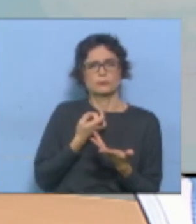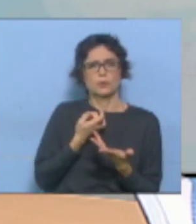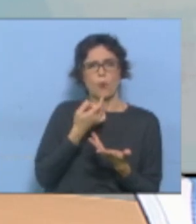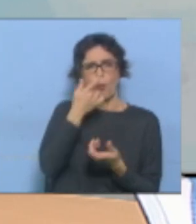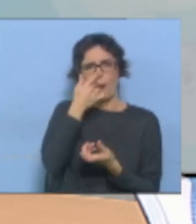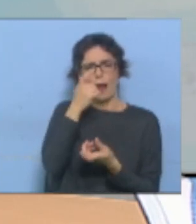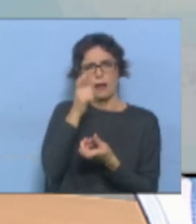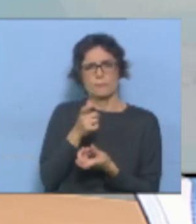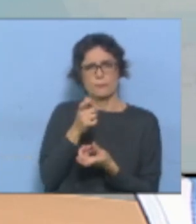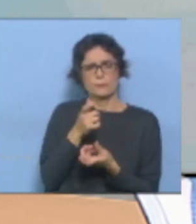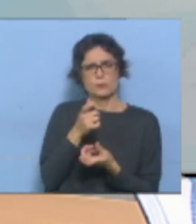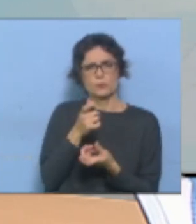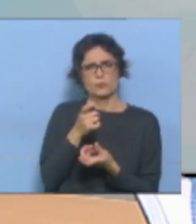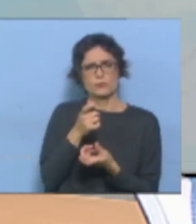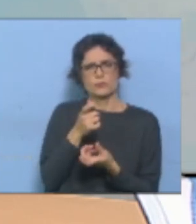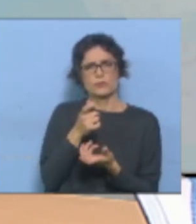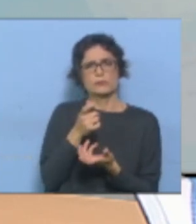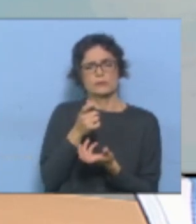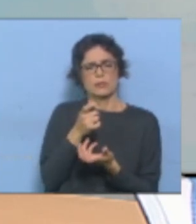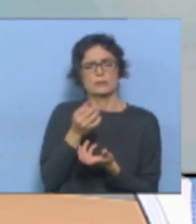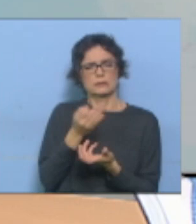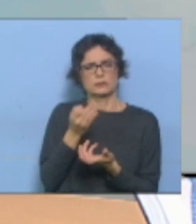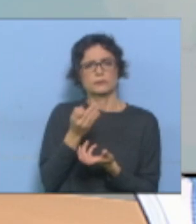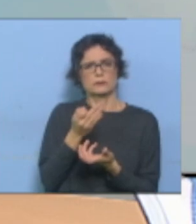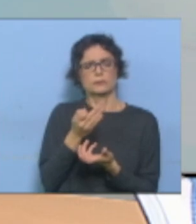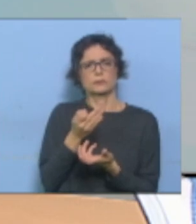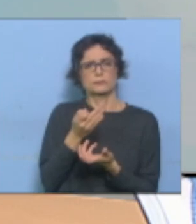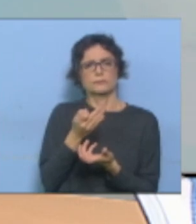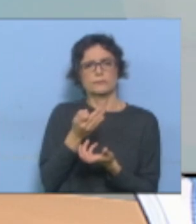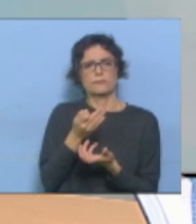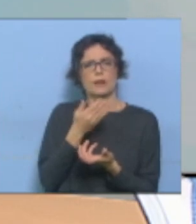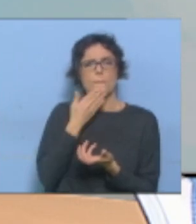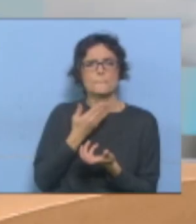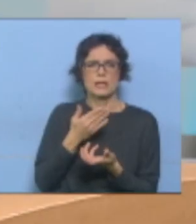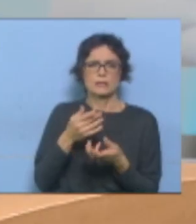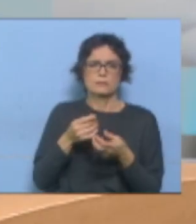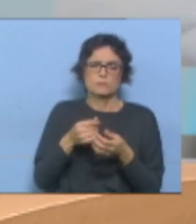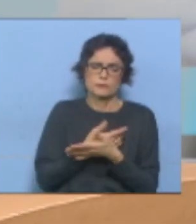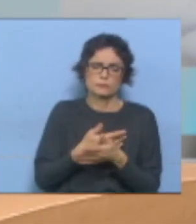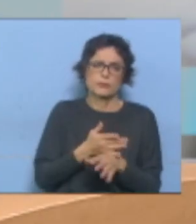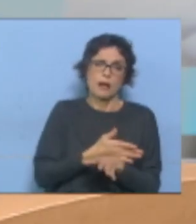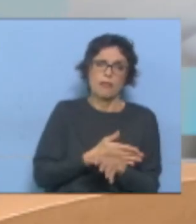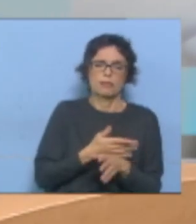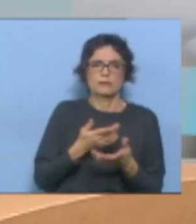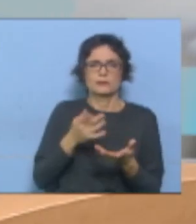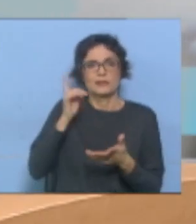o Papa aponta a objeção de consciência como uma opção, sim, claro, porventura necessária. Claro, é de